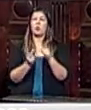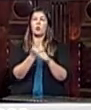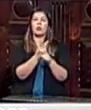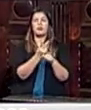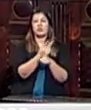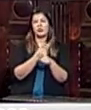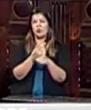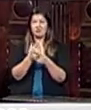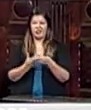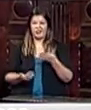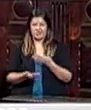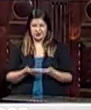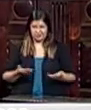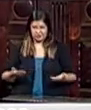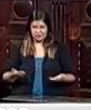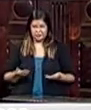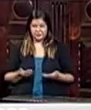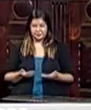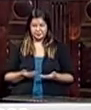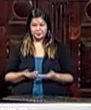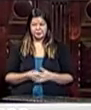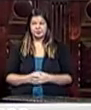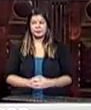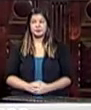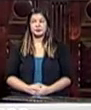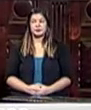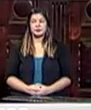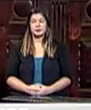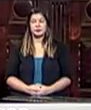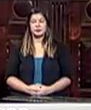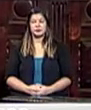marajás. E,